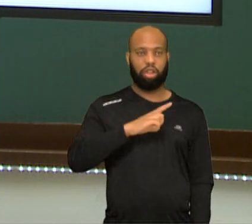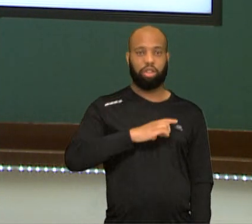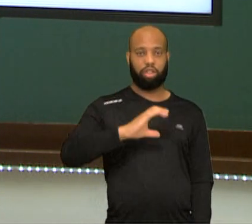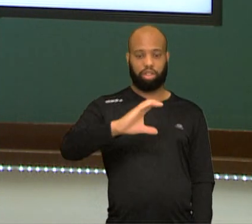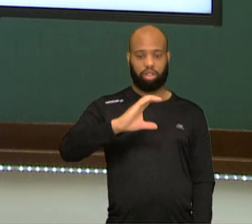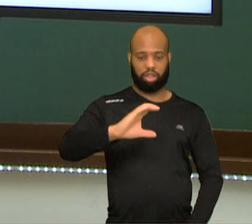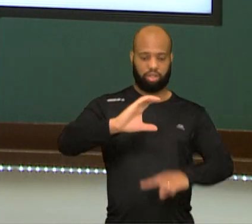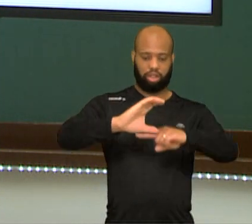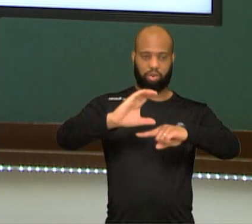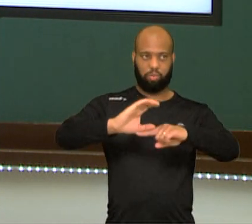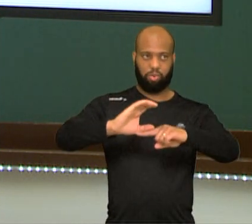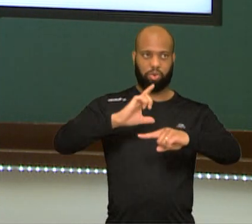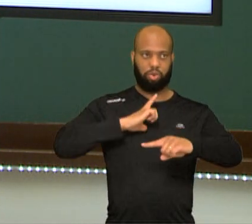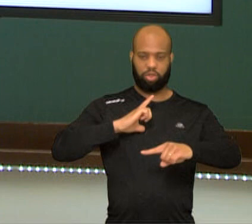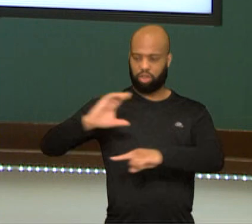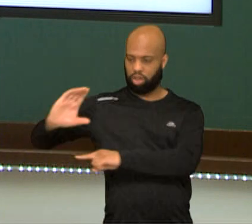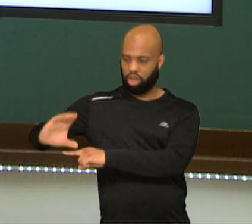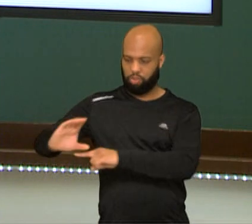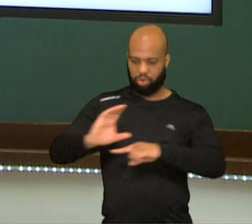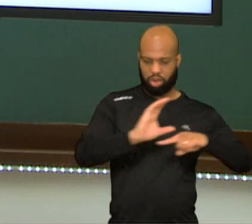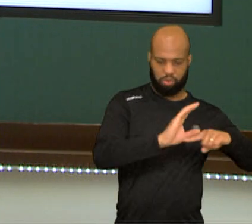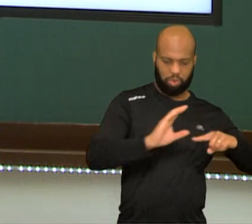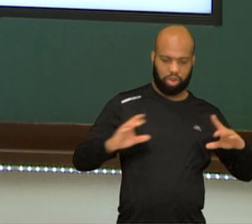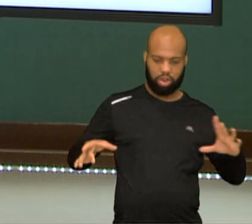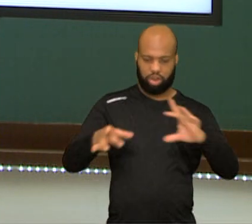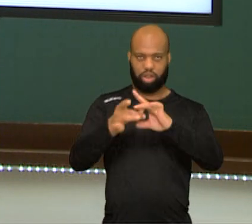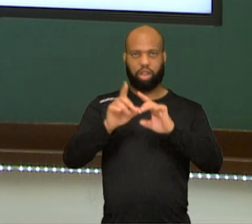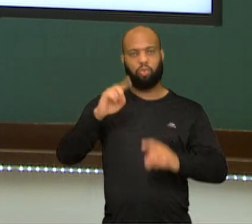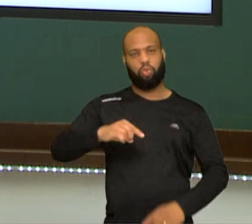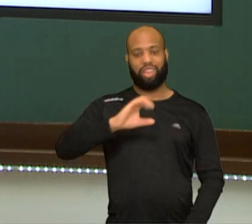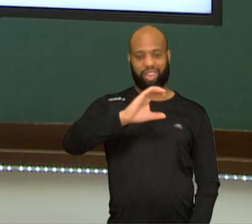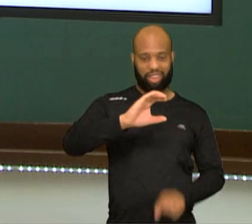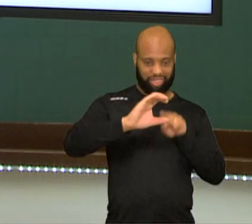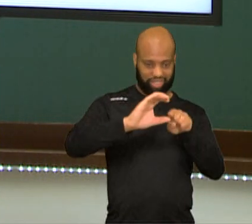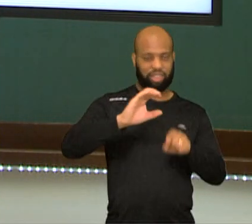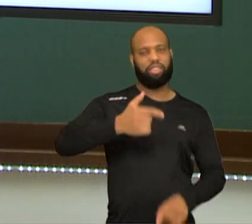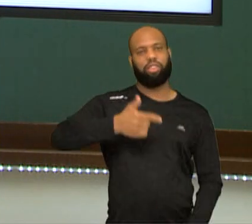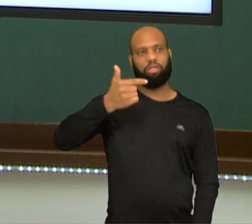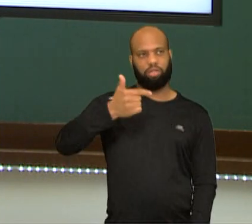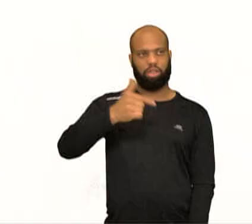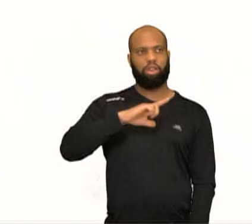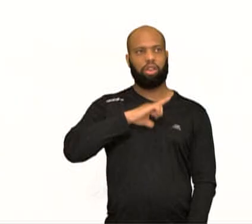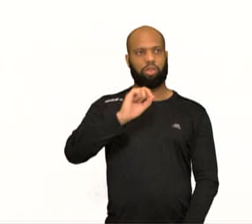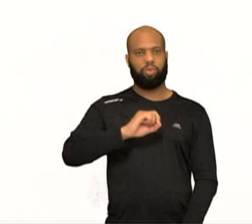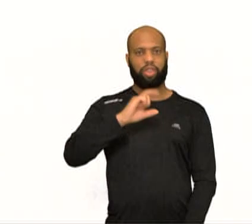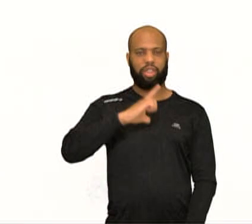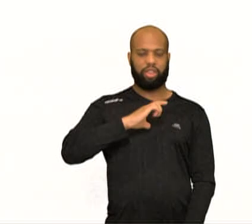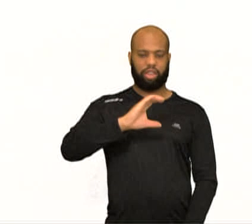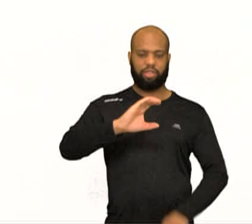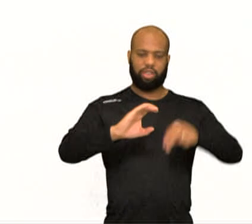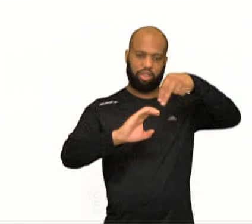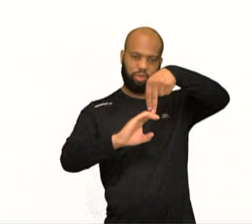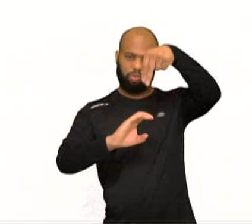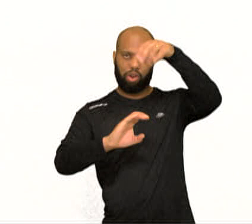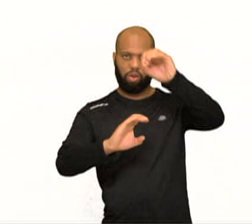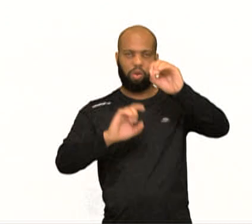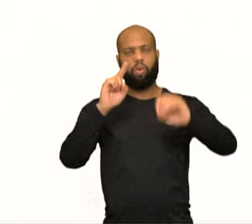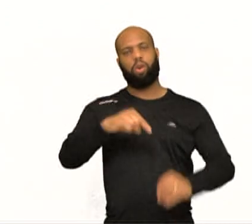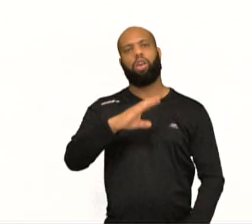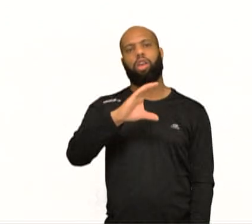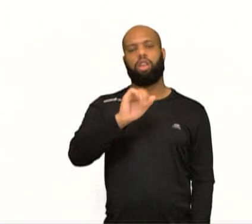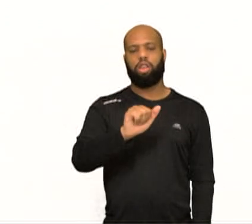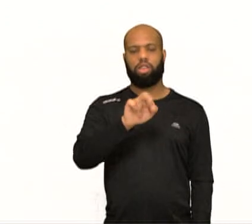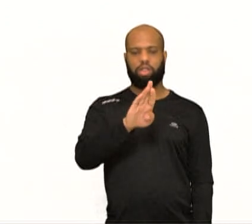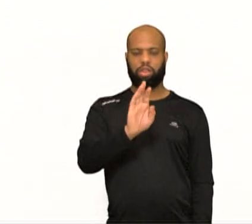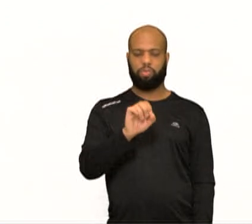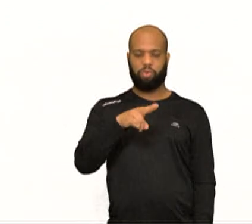esse carbono ligado a outros dois carbonos, é um carbono secundário, e aqui nós temos a carbonila, C-O.